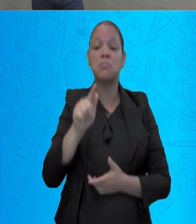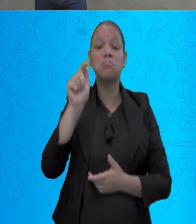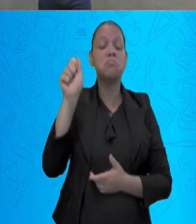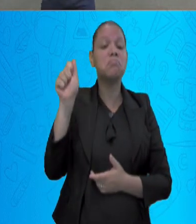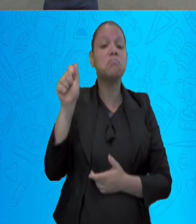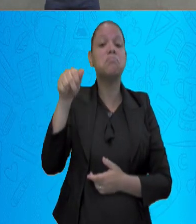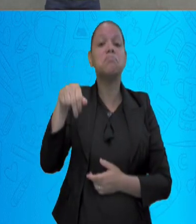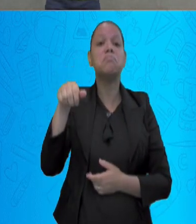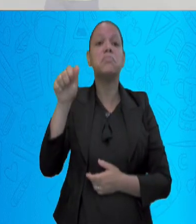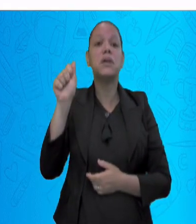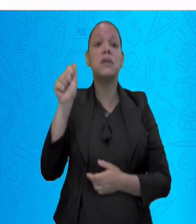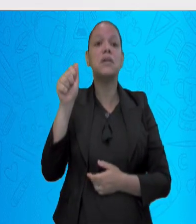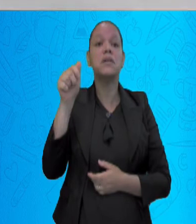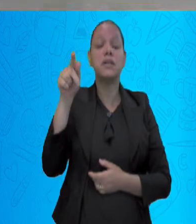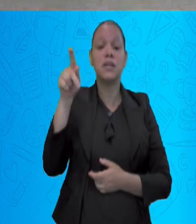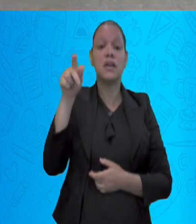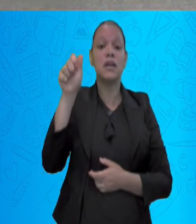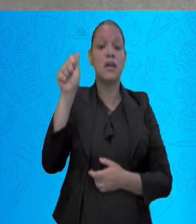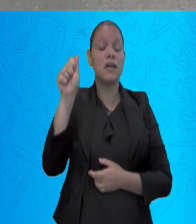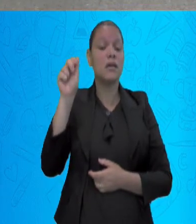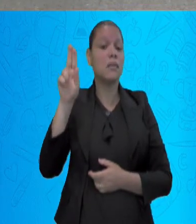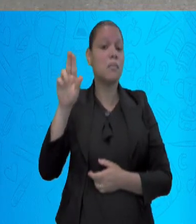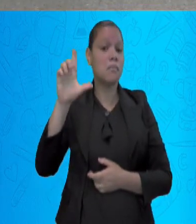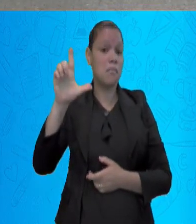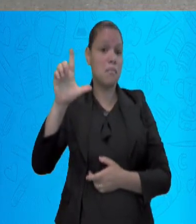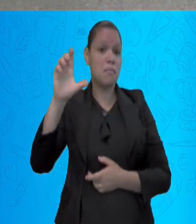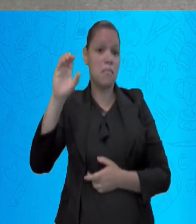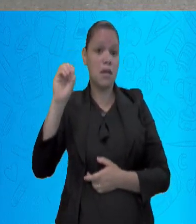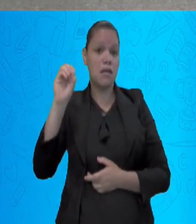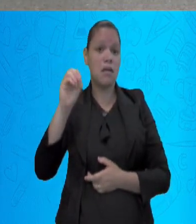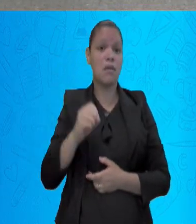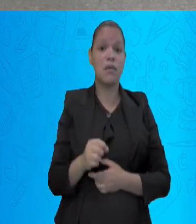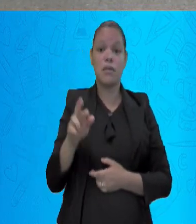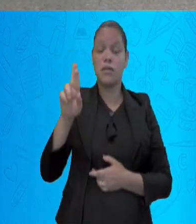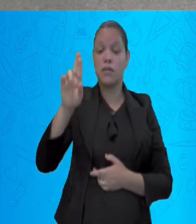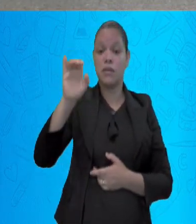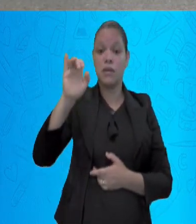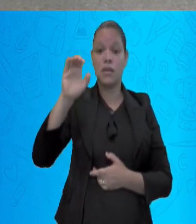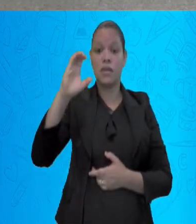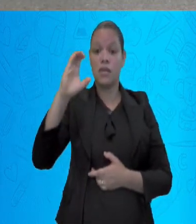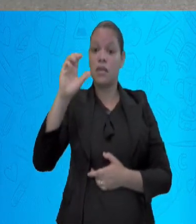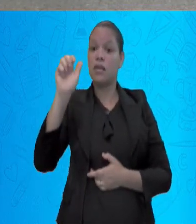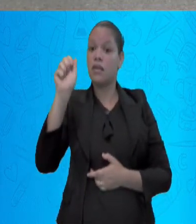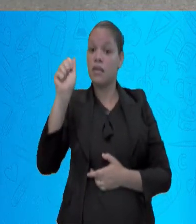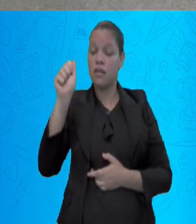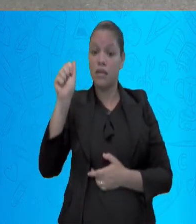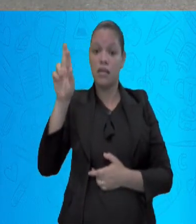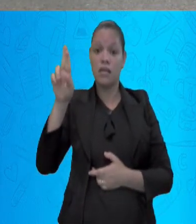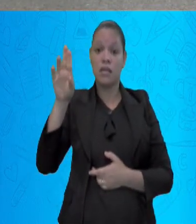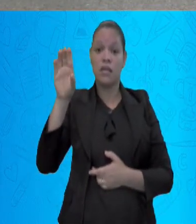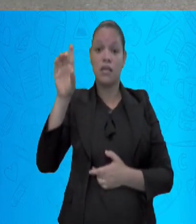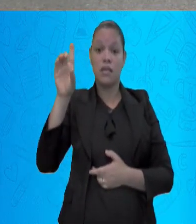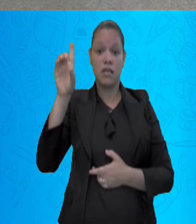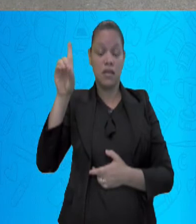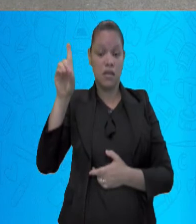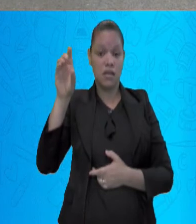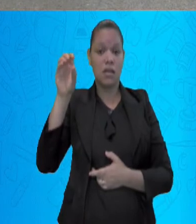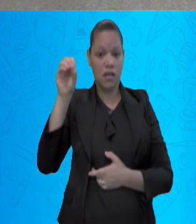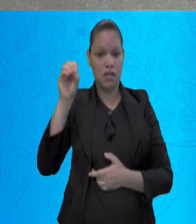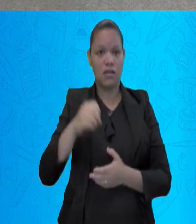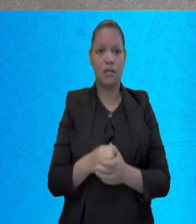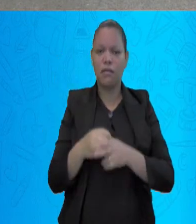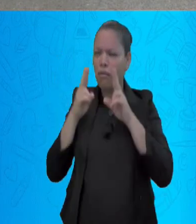descobrir aqui quanto cada um pontuou com o material dourado. Temos unidade de milhar, vamos olhar o Leandro. Unidade